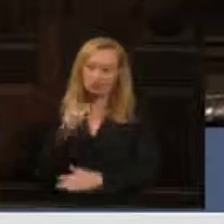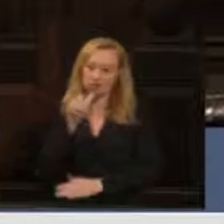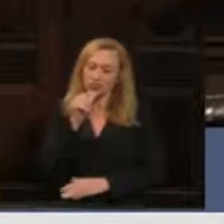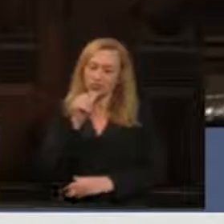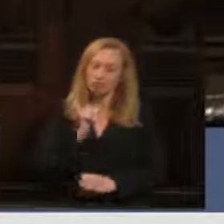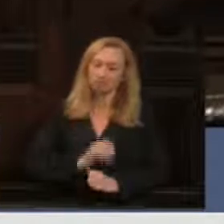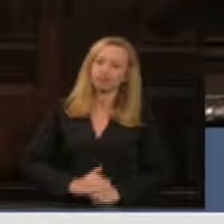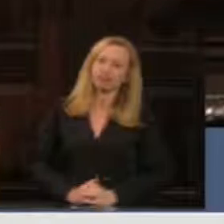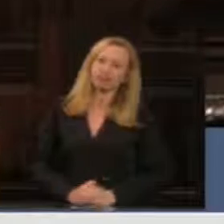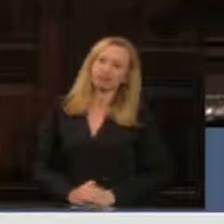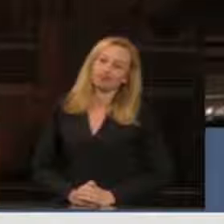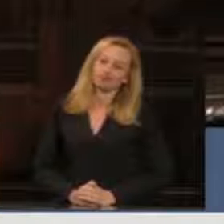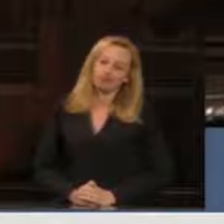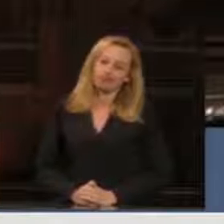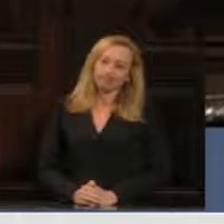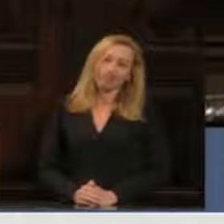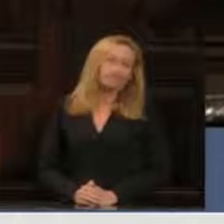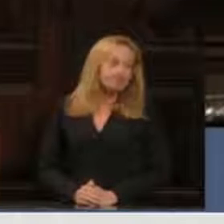que